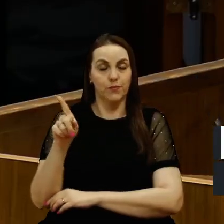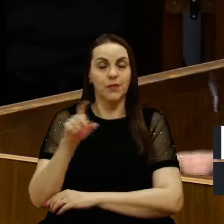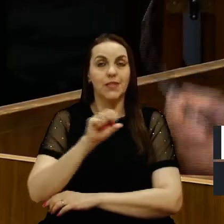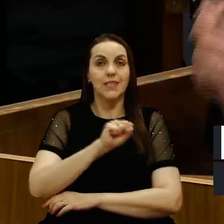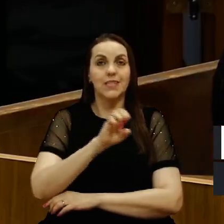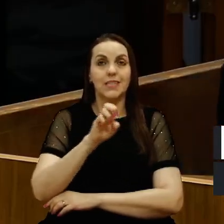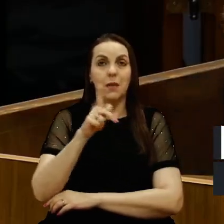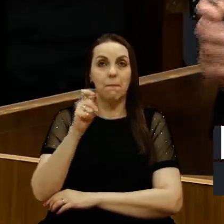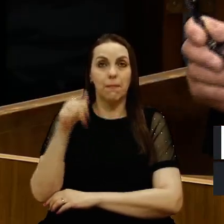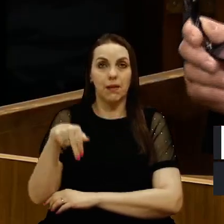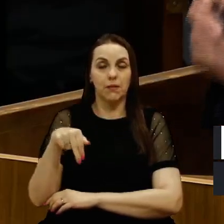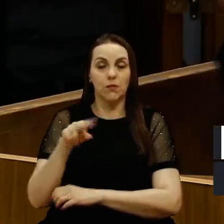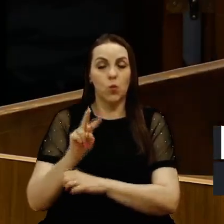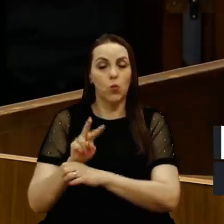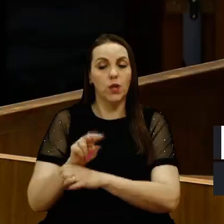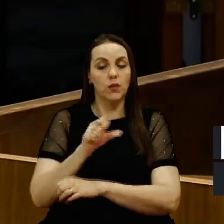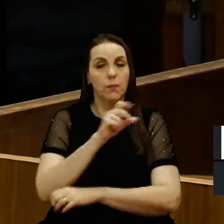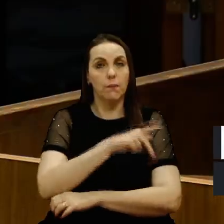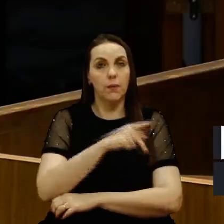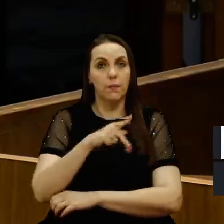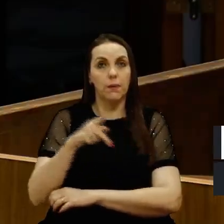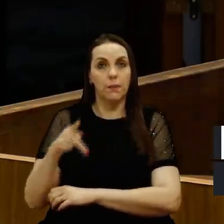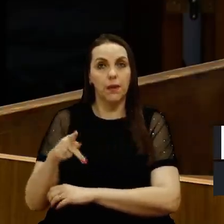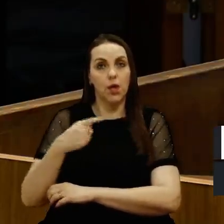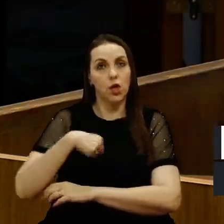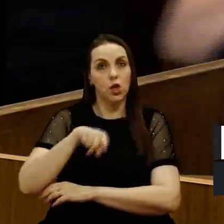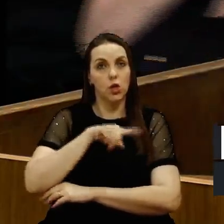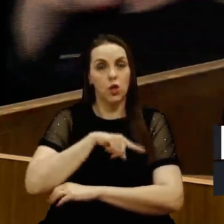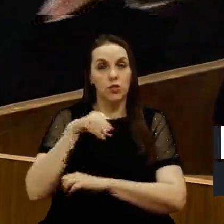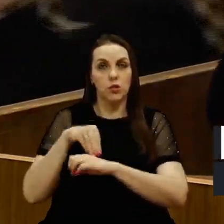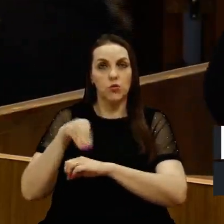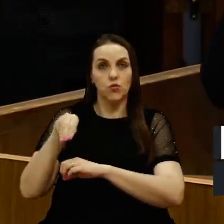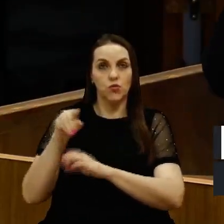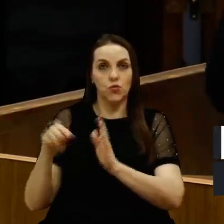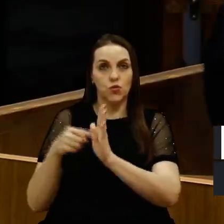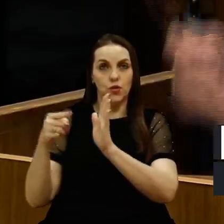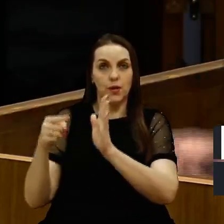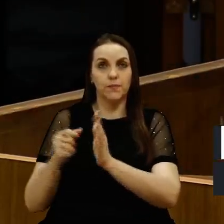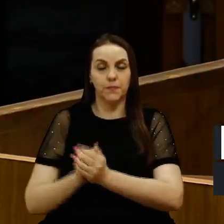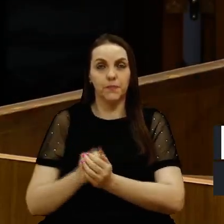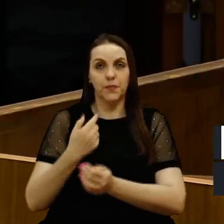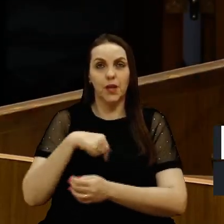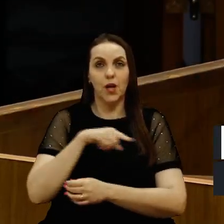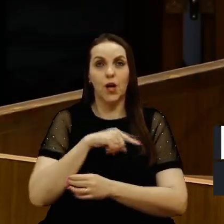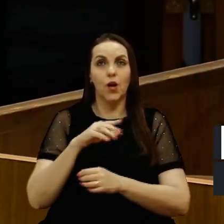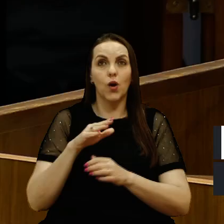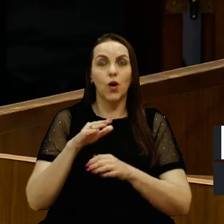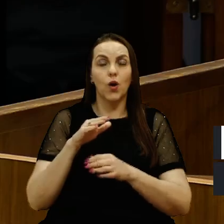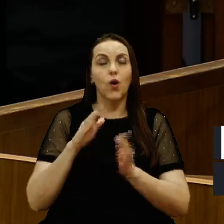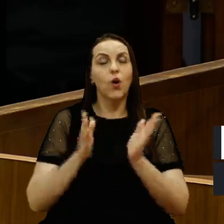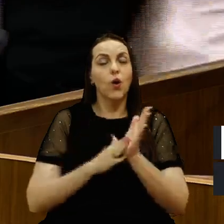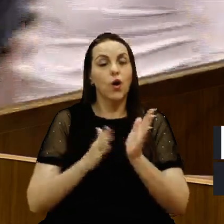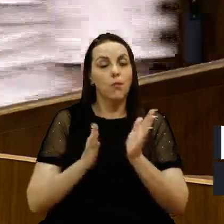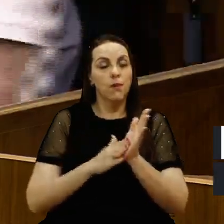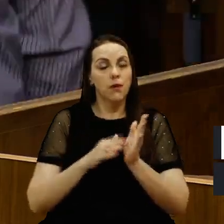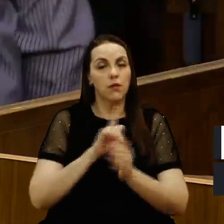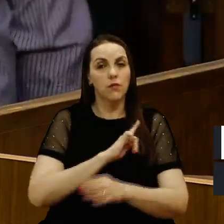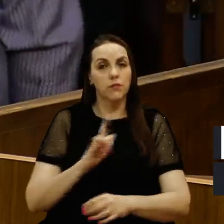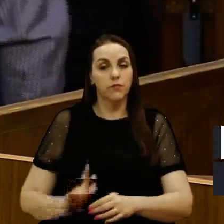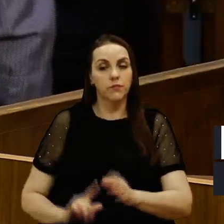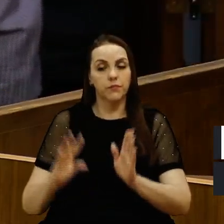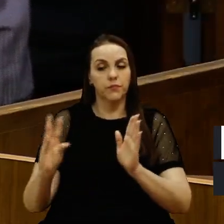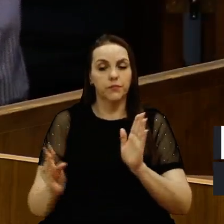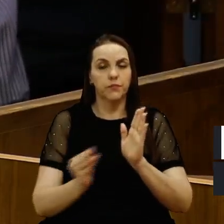das PPPs. E nós indicamos, e por isso eu faço uma cobrança aqui ao governo, que inclua como aditivo